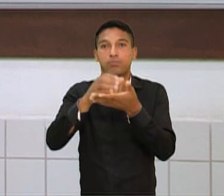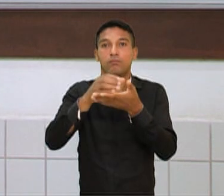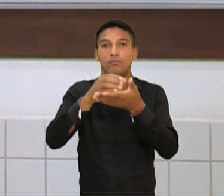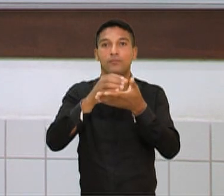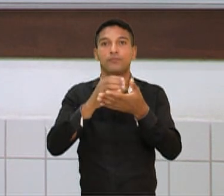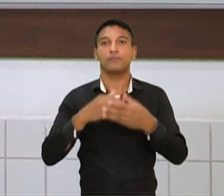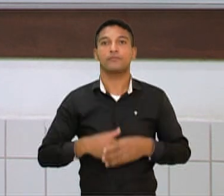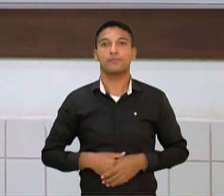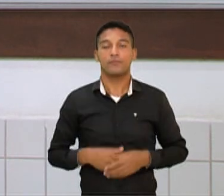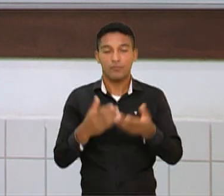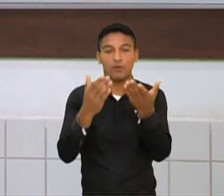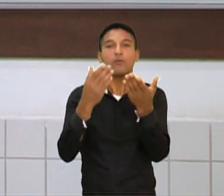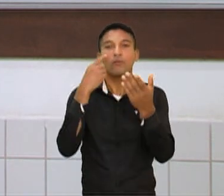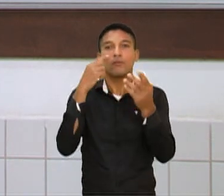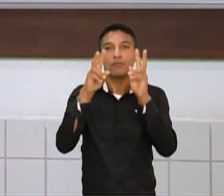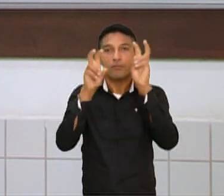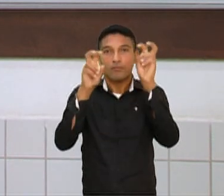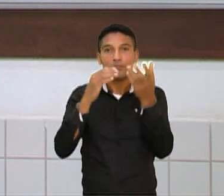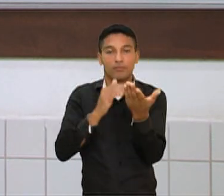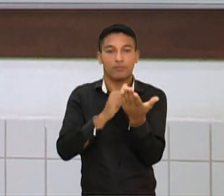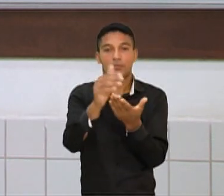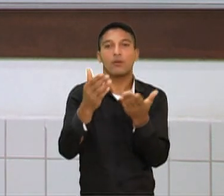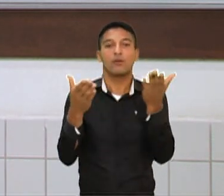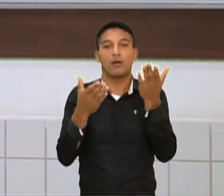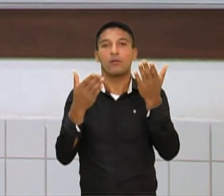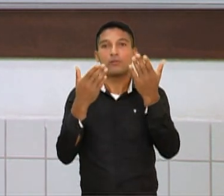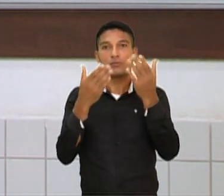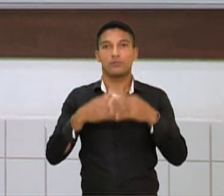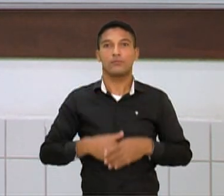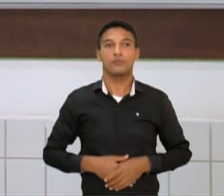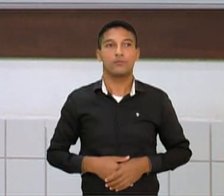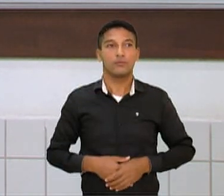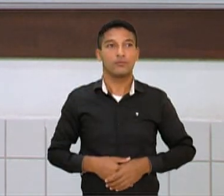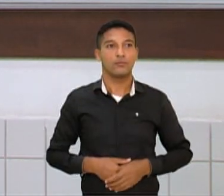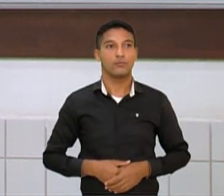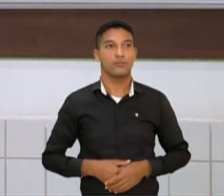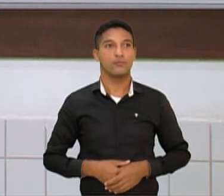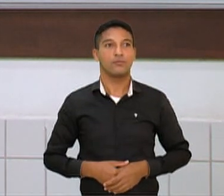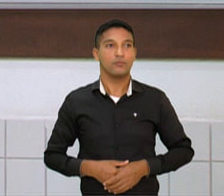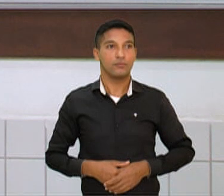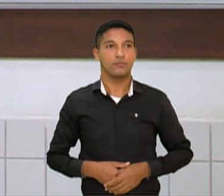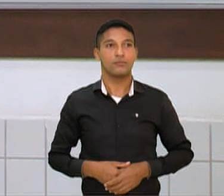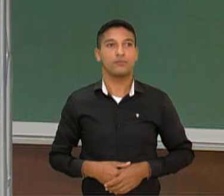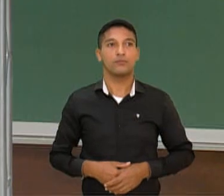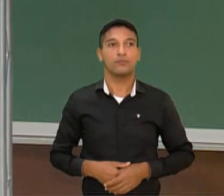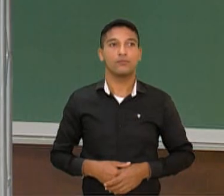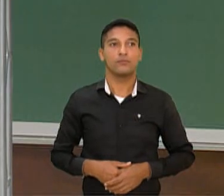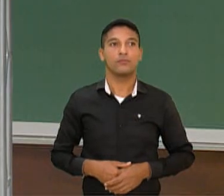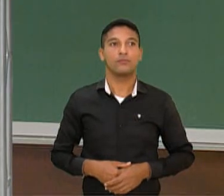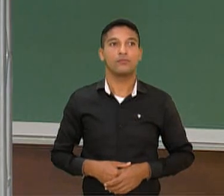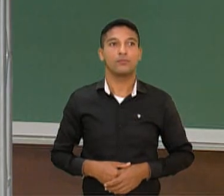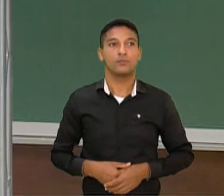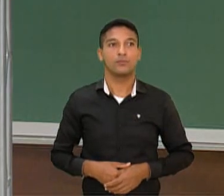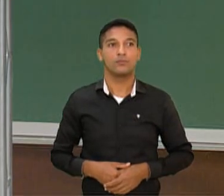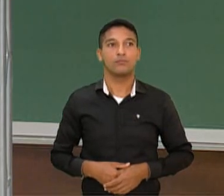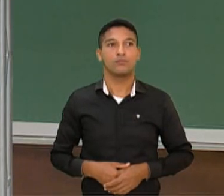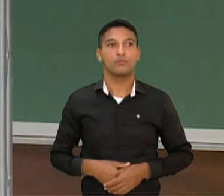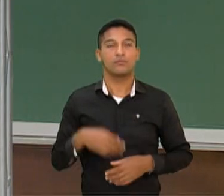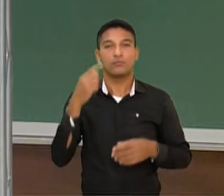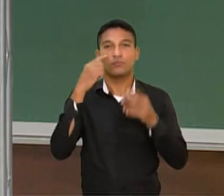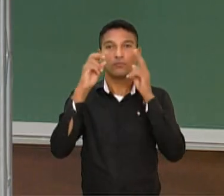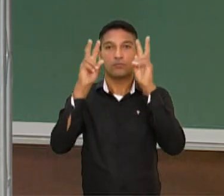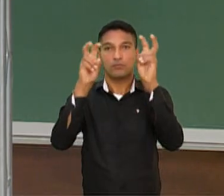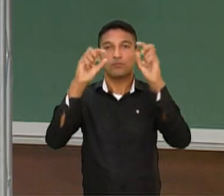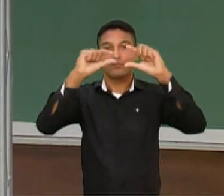texto introdutório para a aula de hoje. Acompanhem lá comigo. Lá do Correio Brasiliense, o